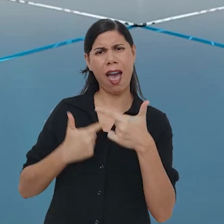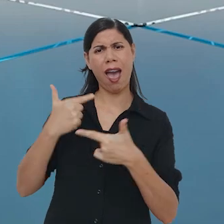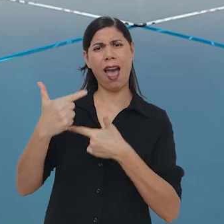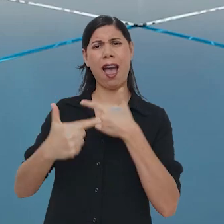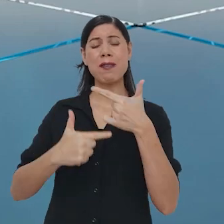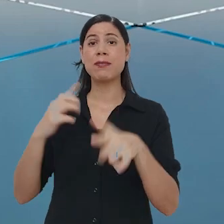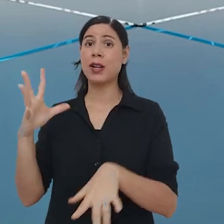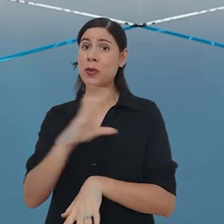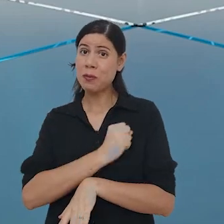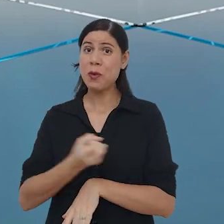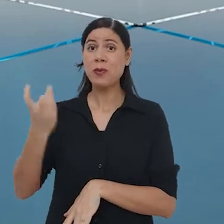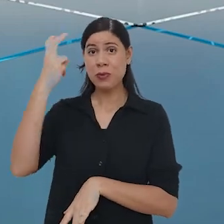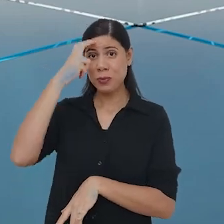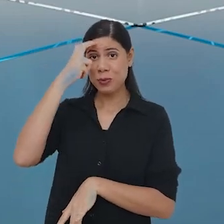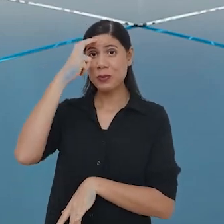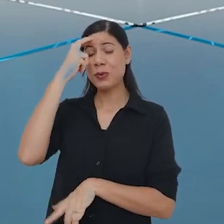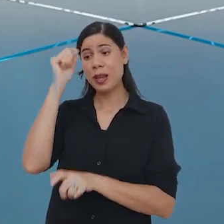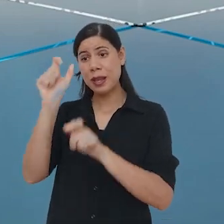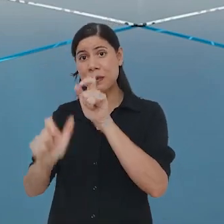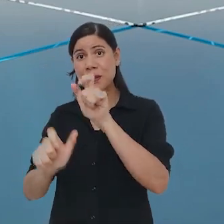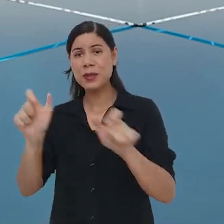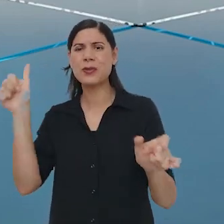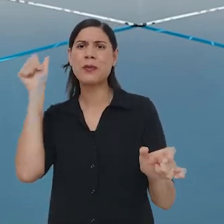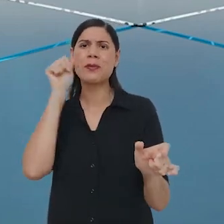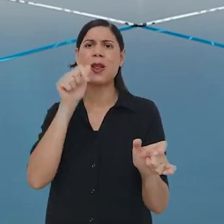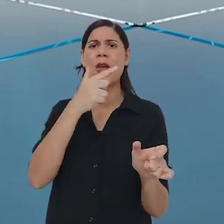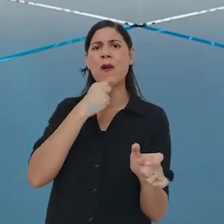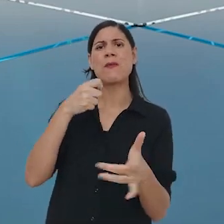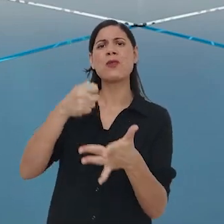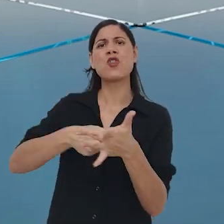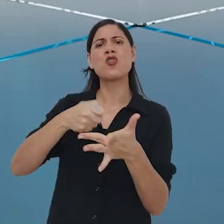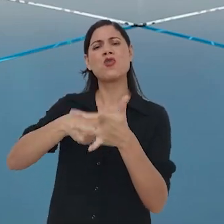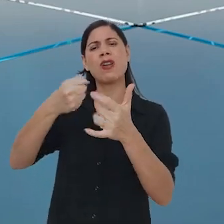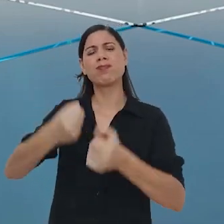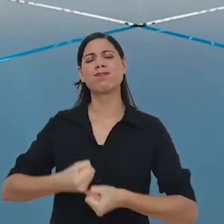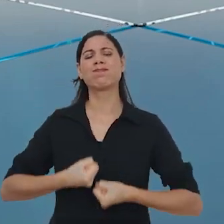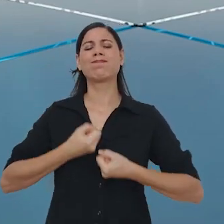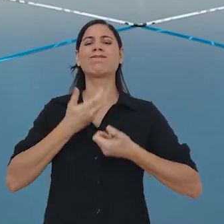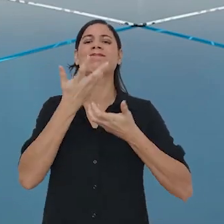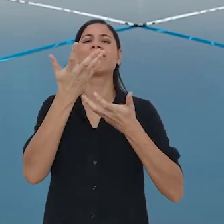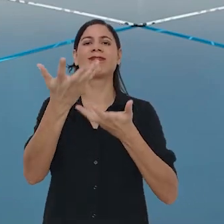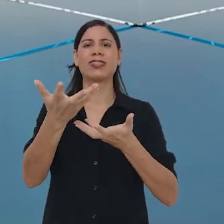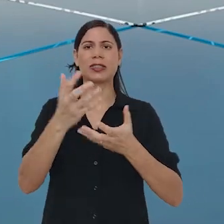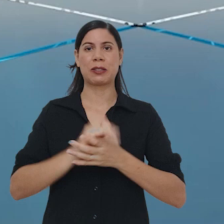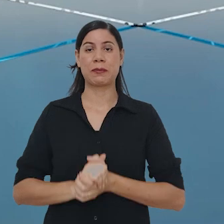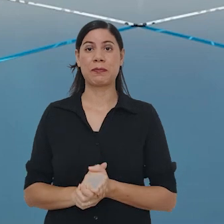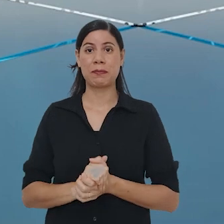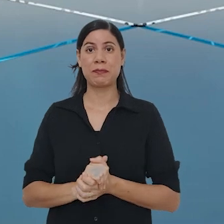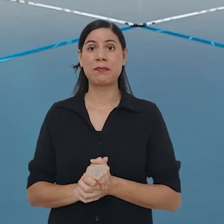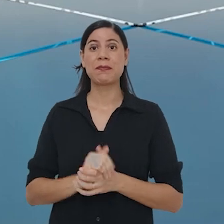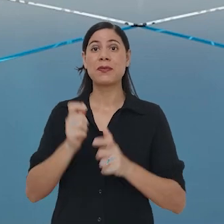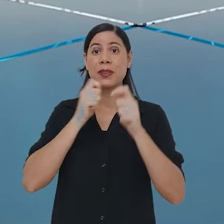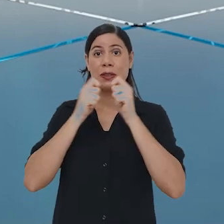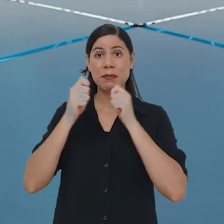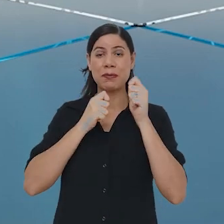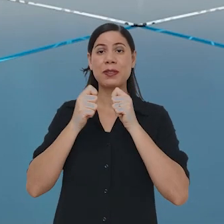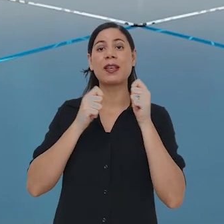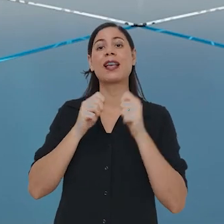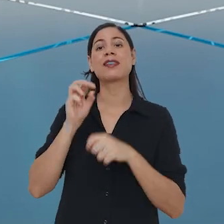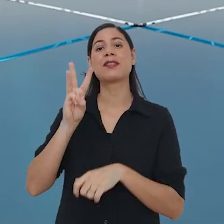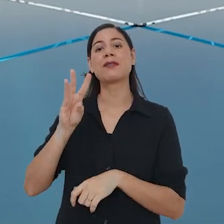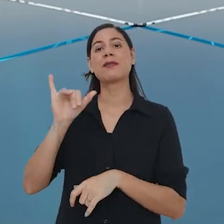trabalho duro e amor à cultura que mantém homens e mulheres na luta pela expressão de seus dons e talentos.